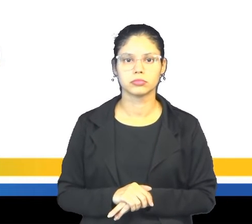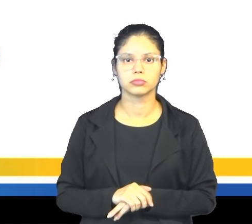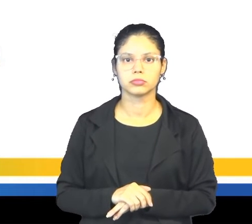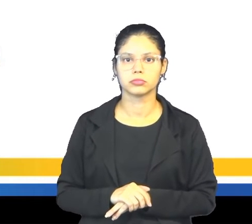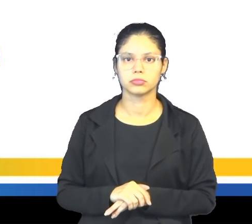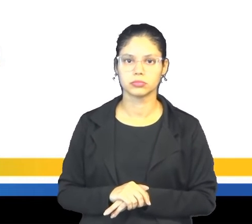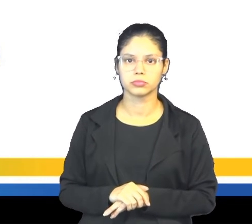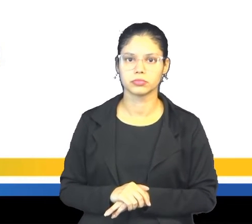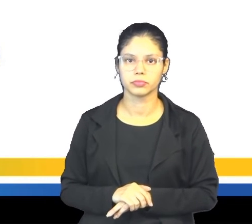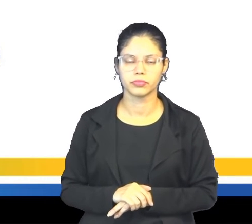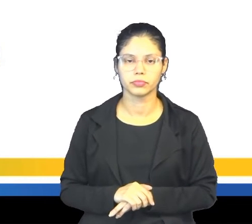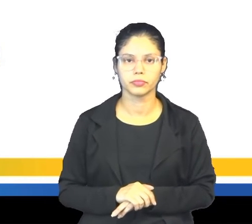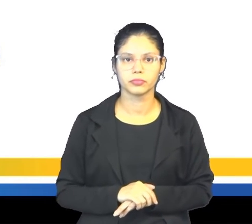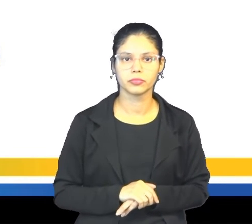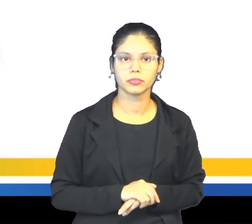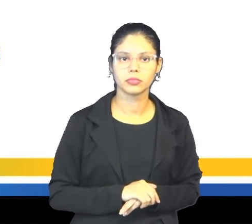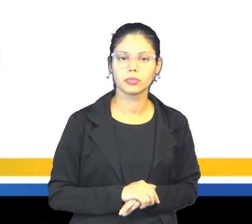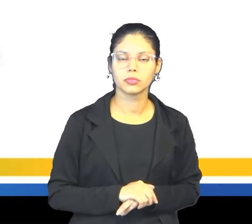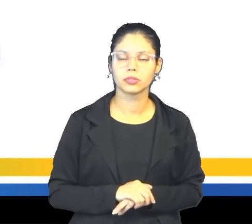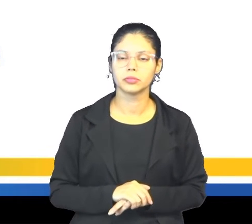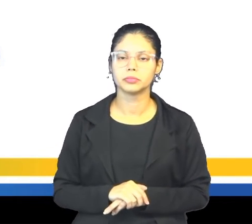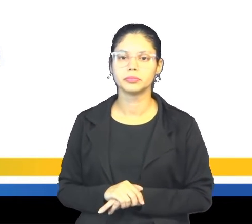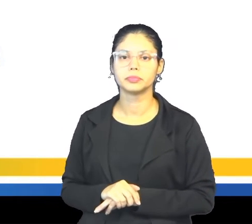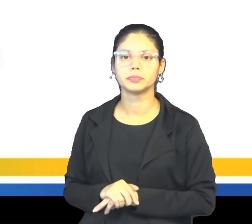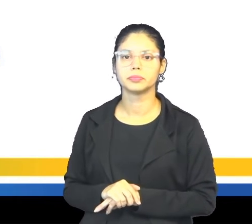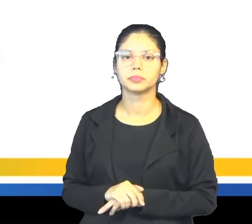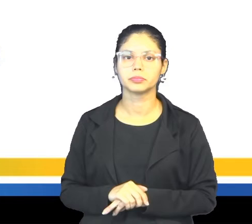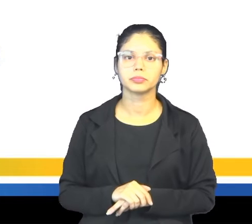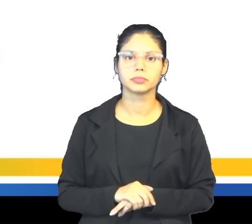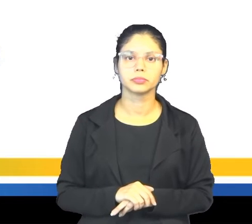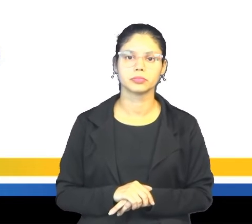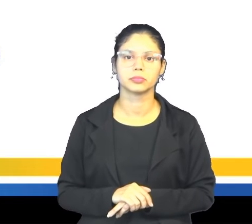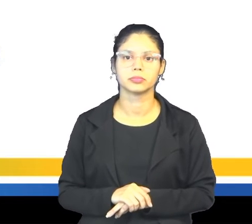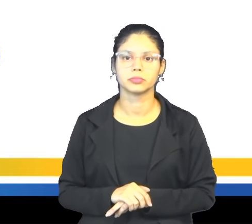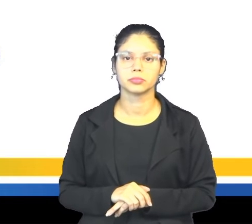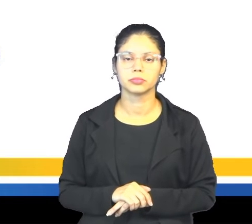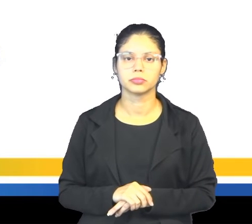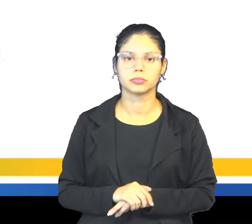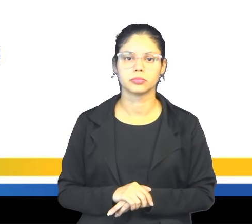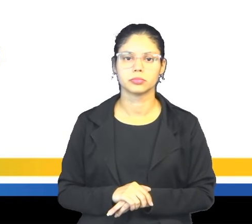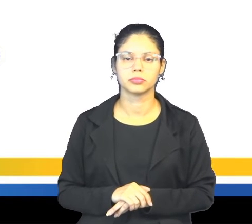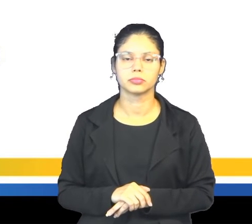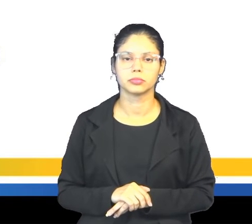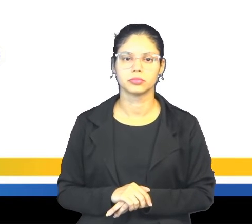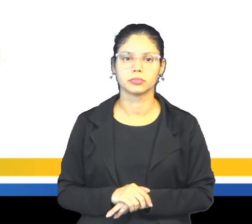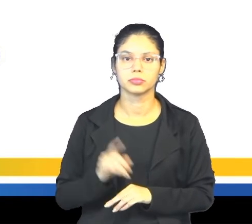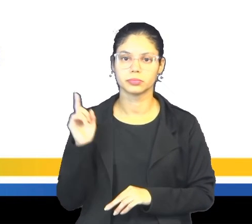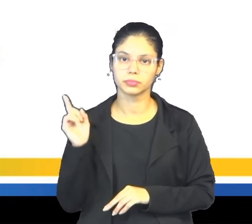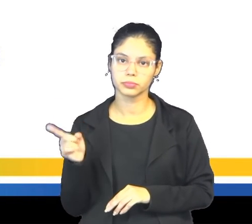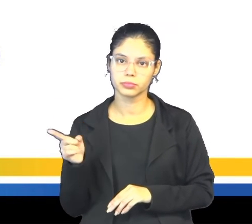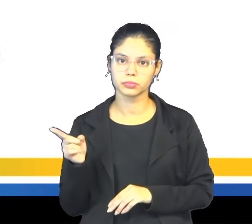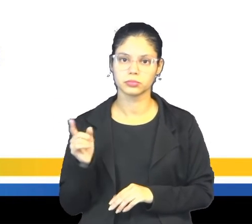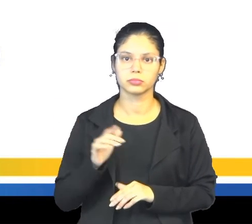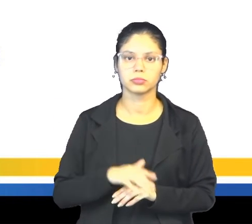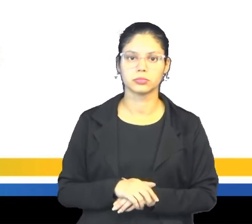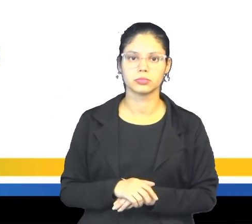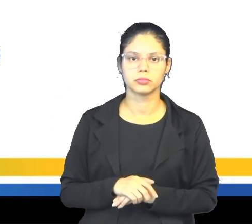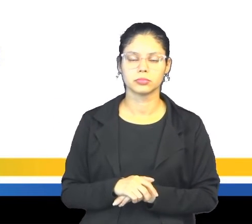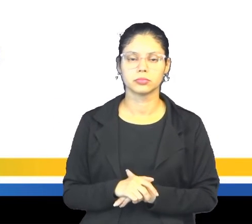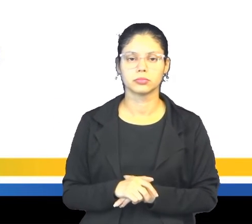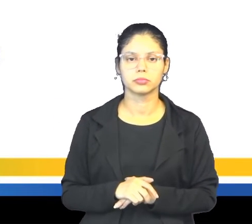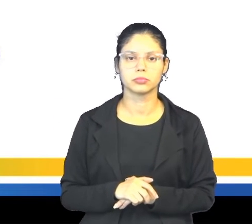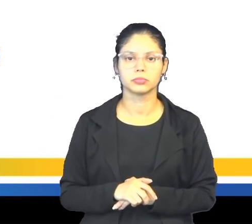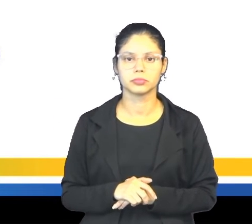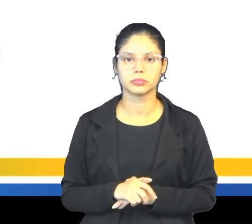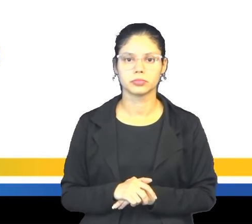you, né? No caso, você. Na letra B, he, ele, e aí nós temos um espacinho, né? Que você